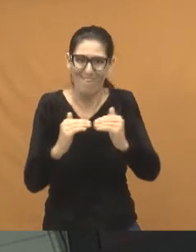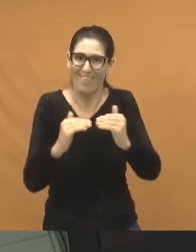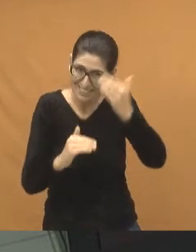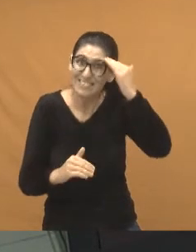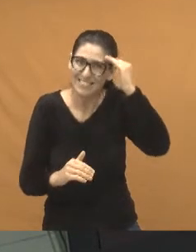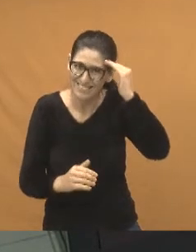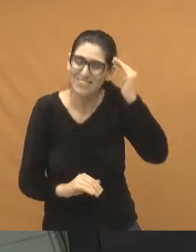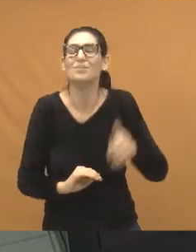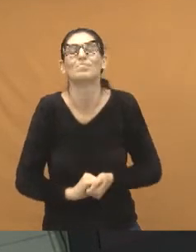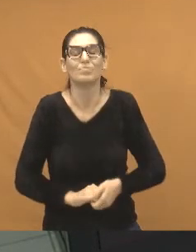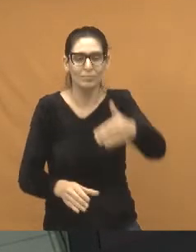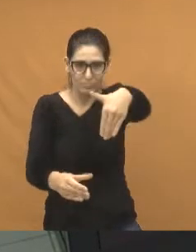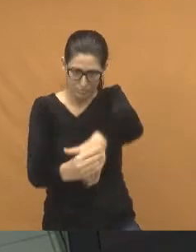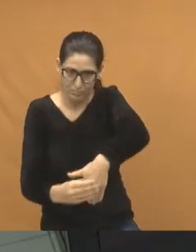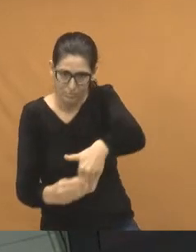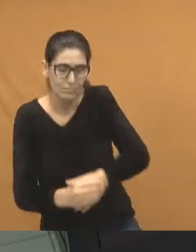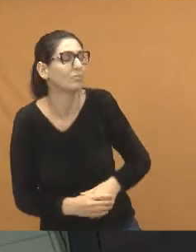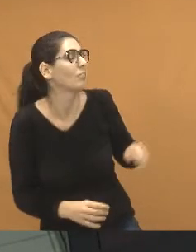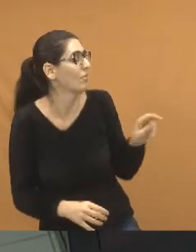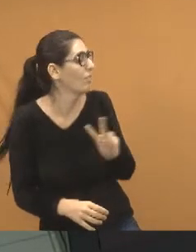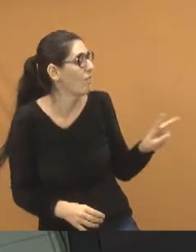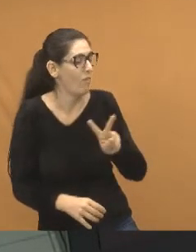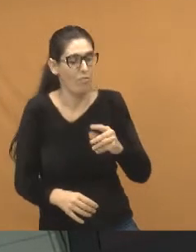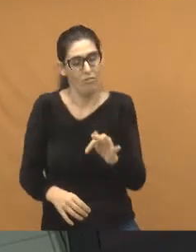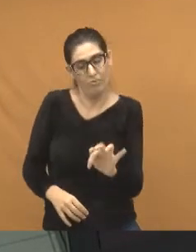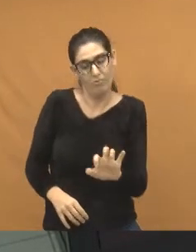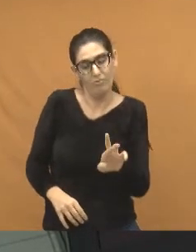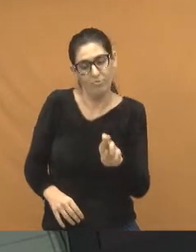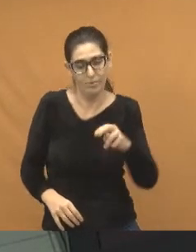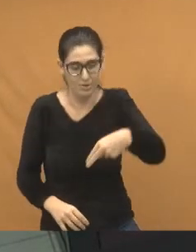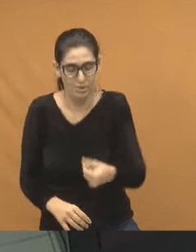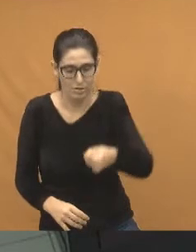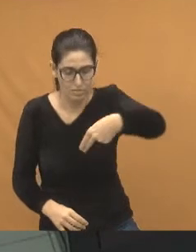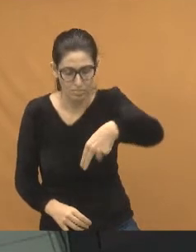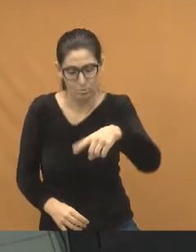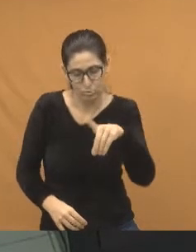Como vota o vereador Fernando da Ótica Original?